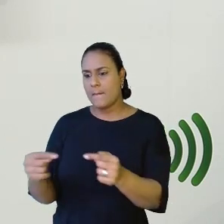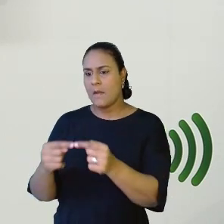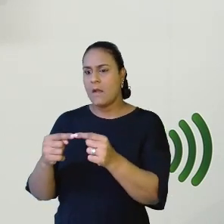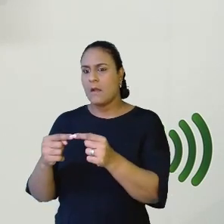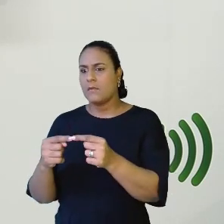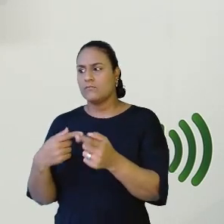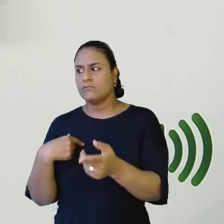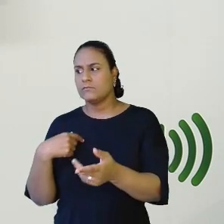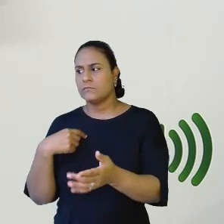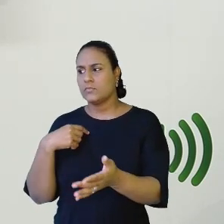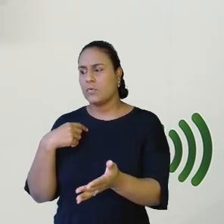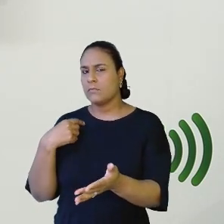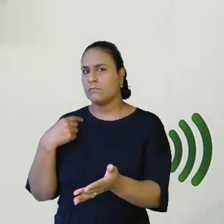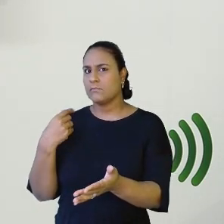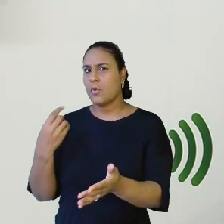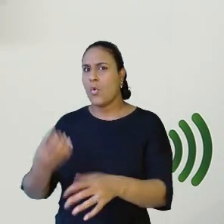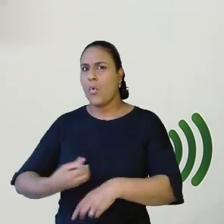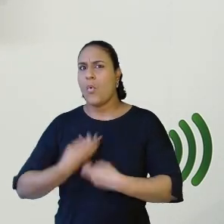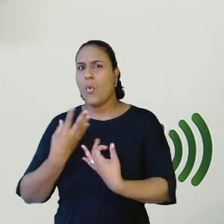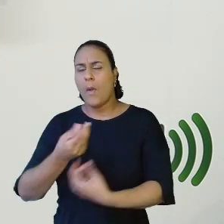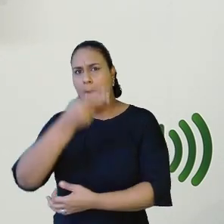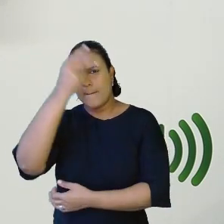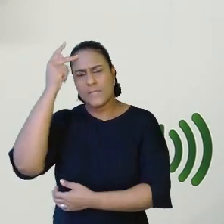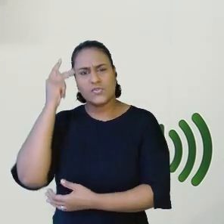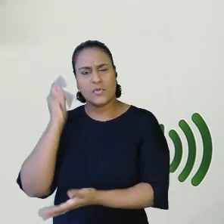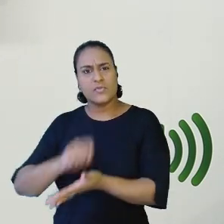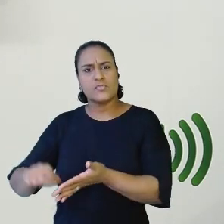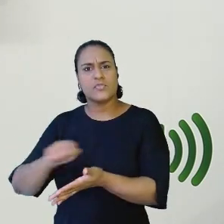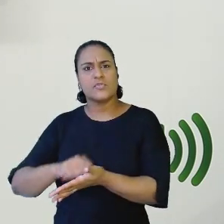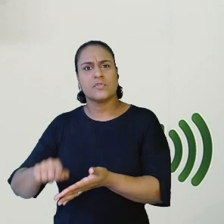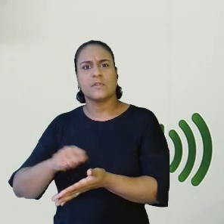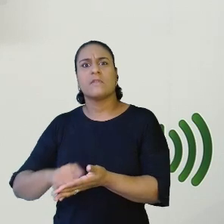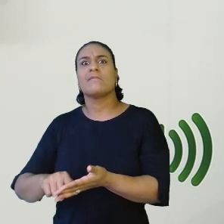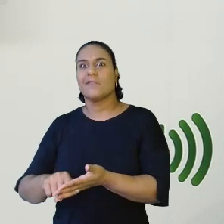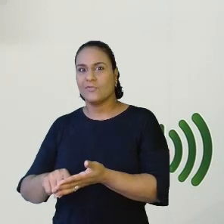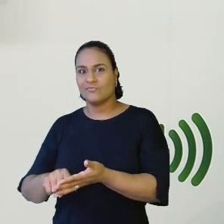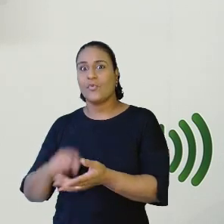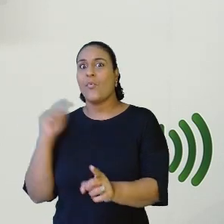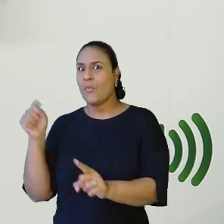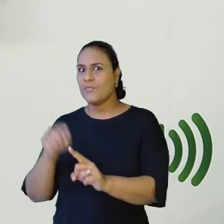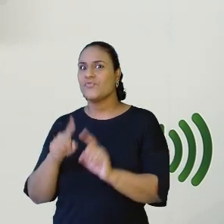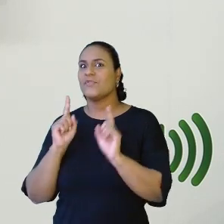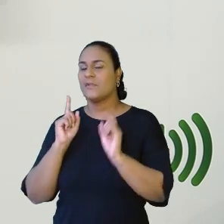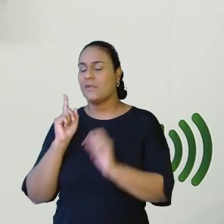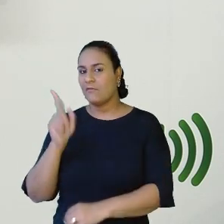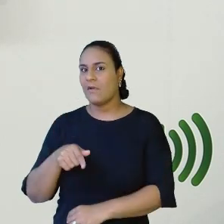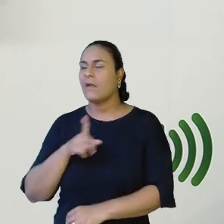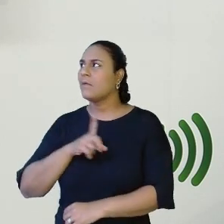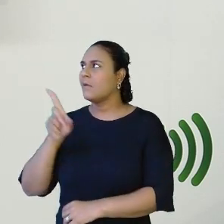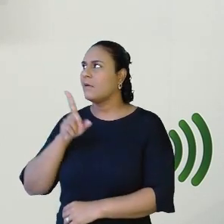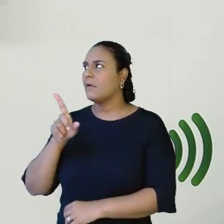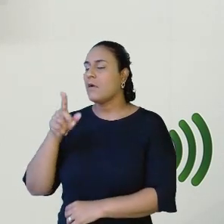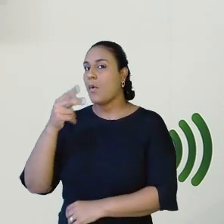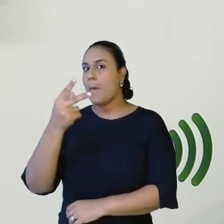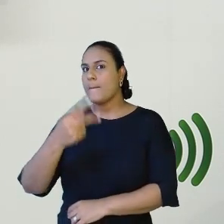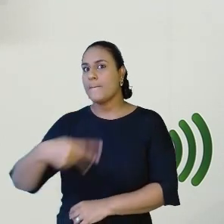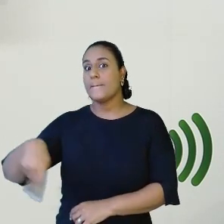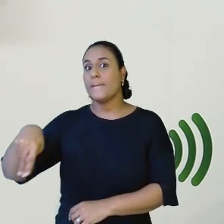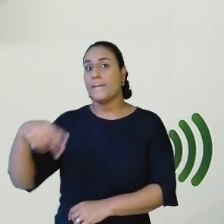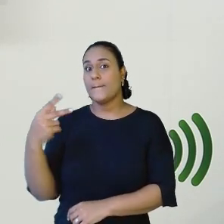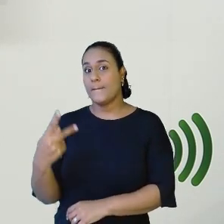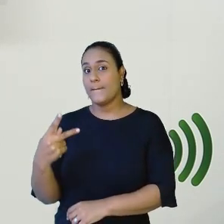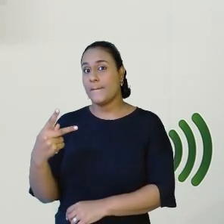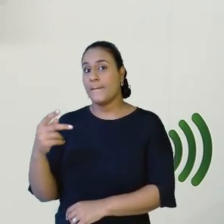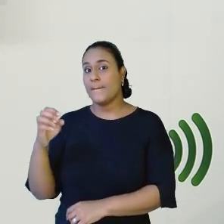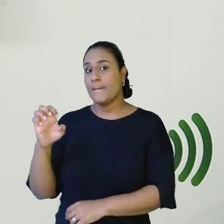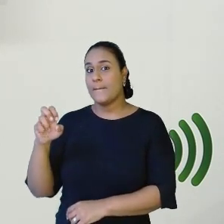o poeta está querendo mostrar para vocês. Então, esse é um cyberpoema. Pêndulo. O que é um pêndulo? Algo que